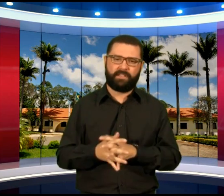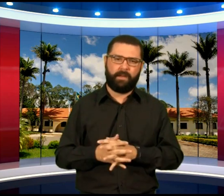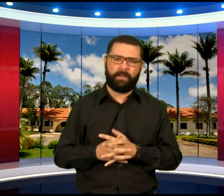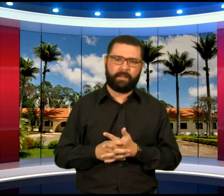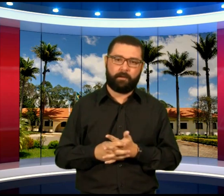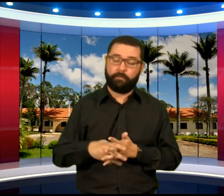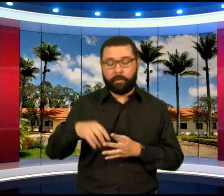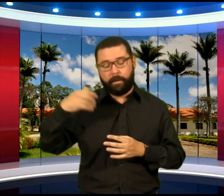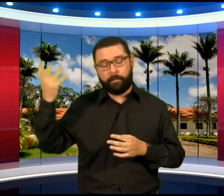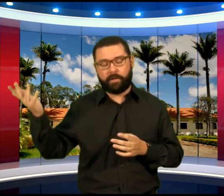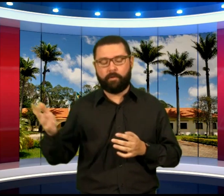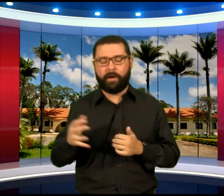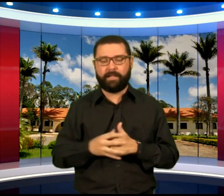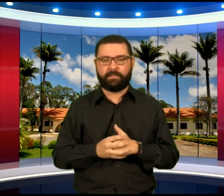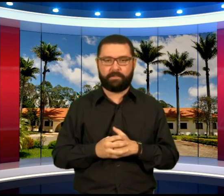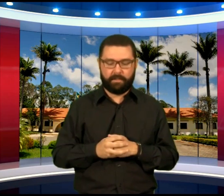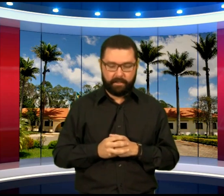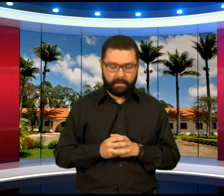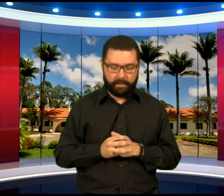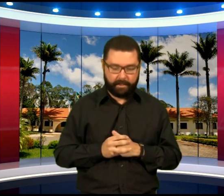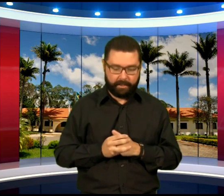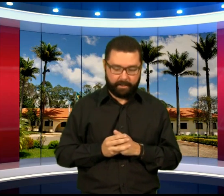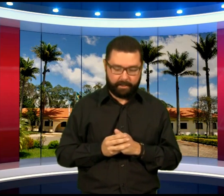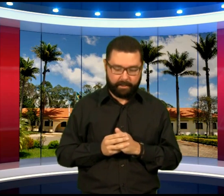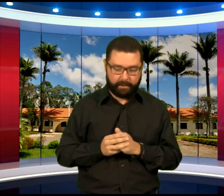seu sistema está com um problema um pouquinho mais